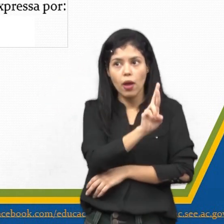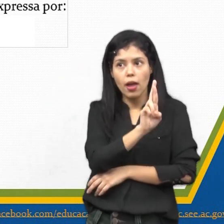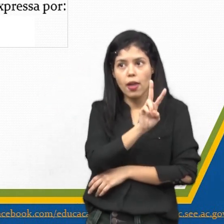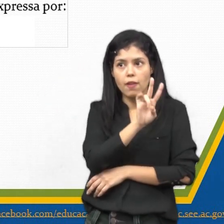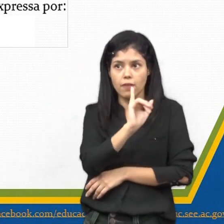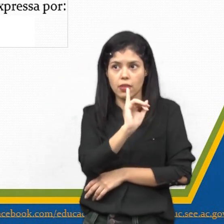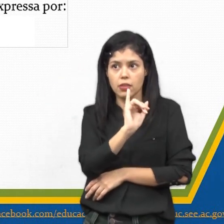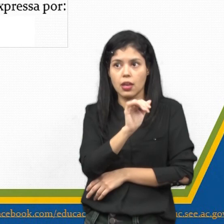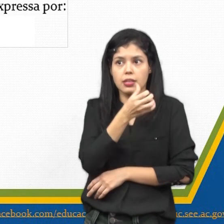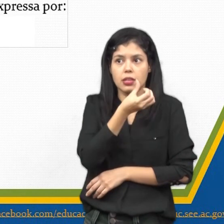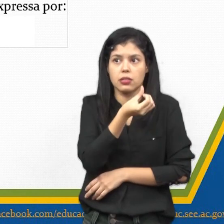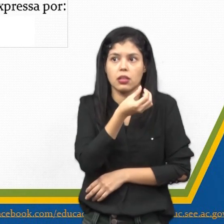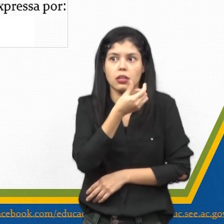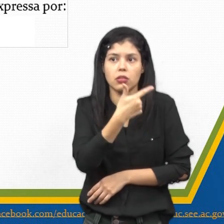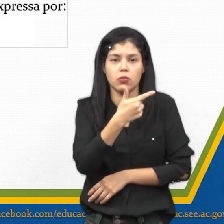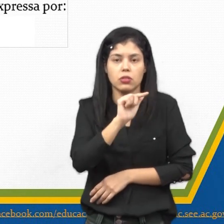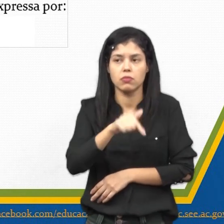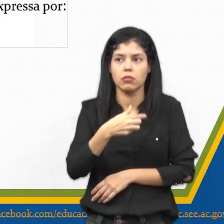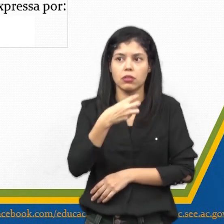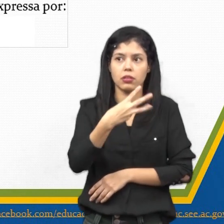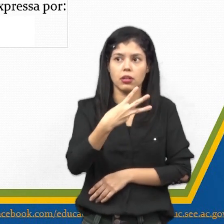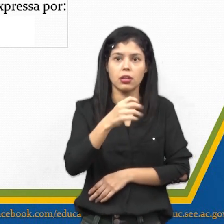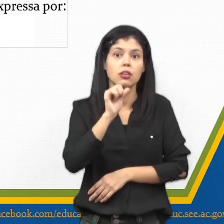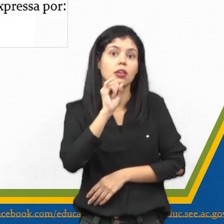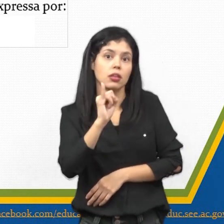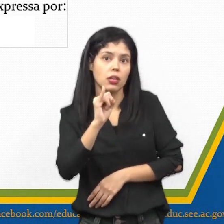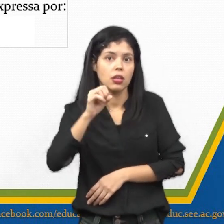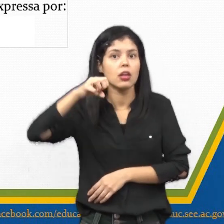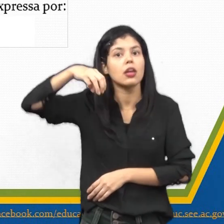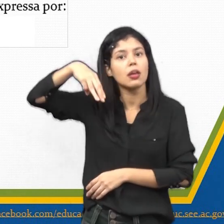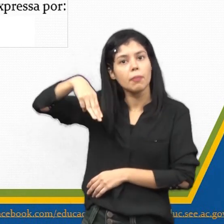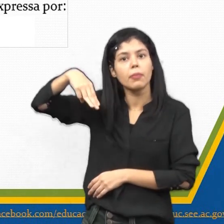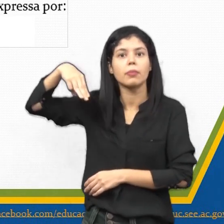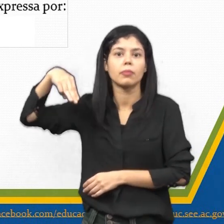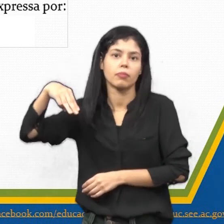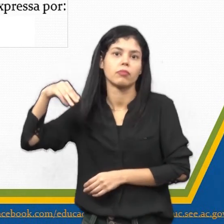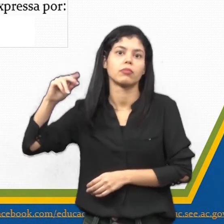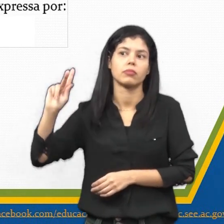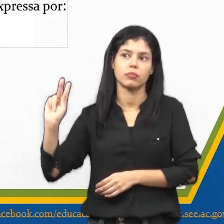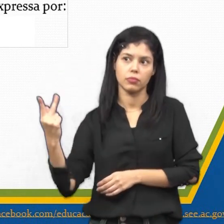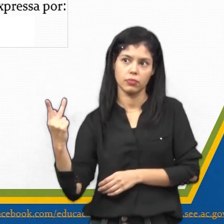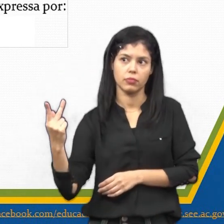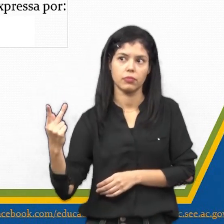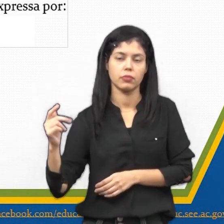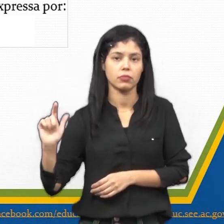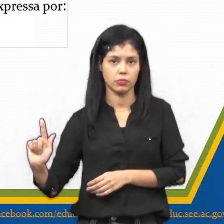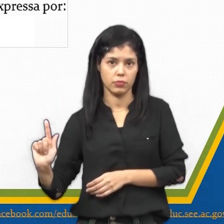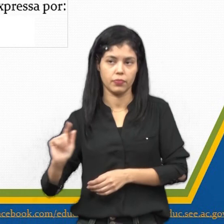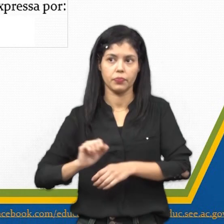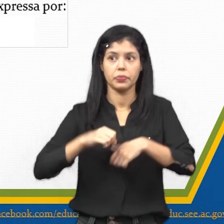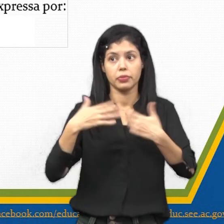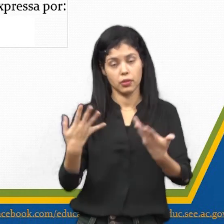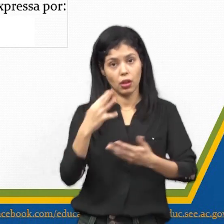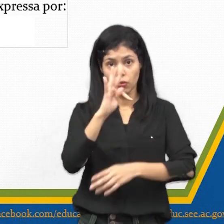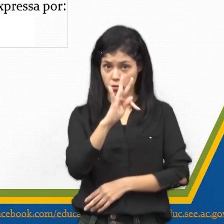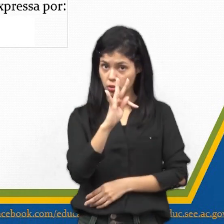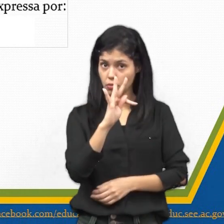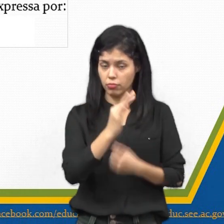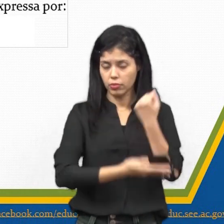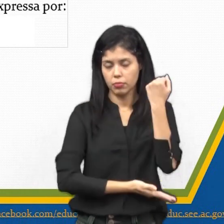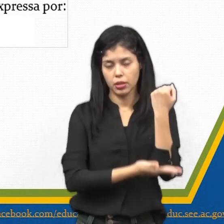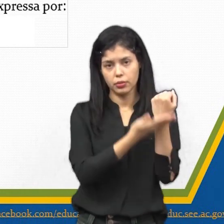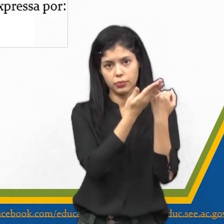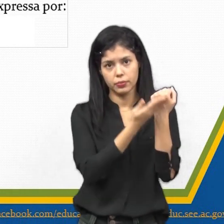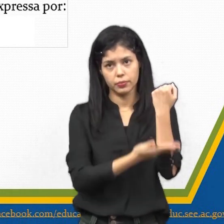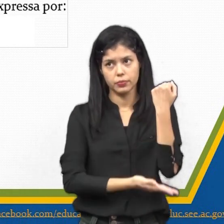a 62,3 se a pressão estiver em milímetros de mercúrio. E o T indica a nossa temperatura.